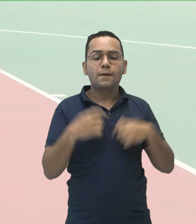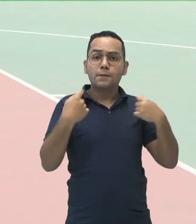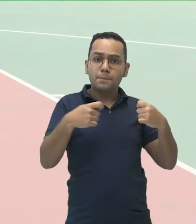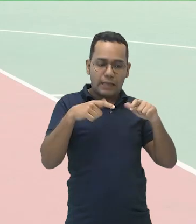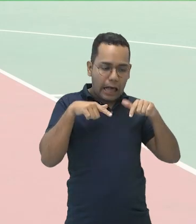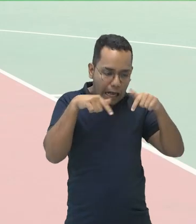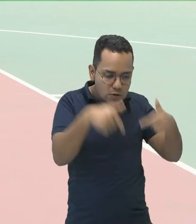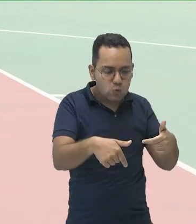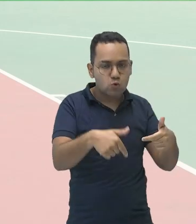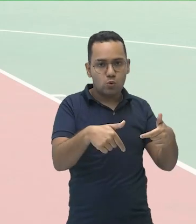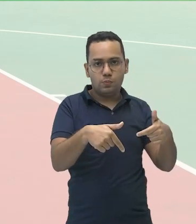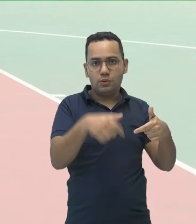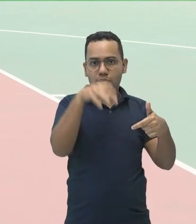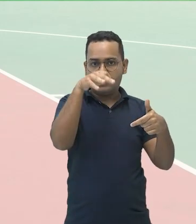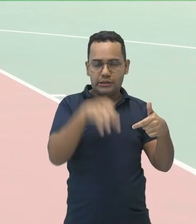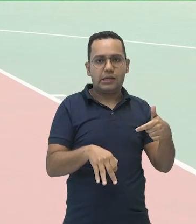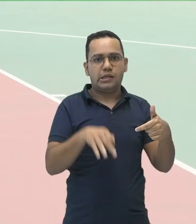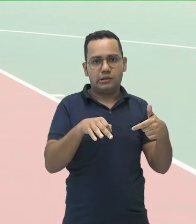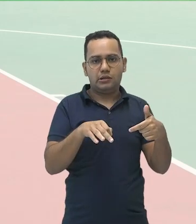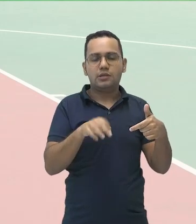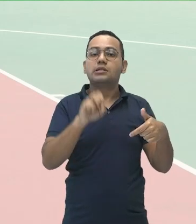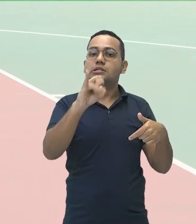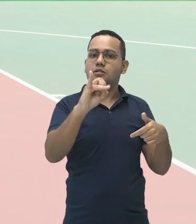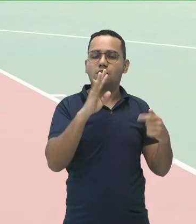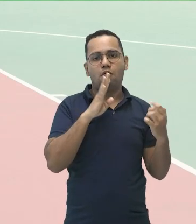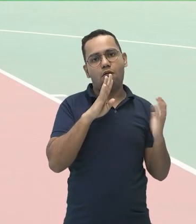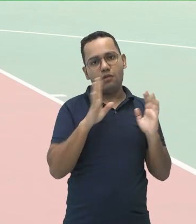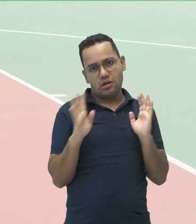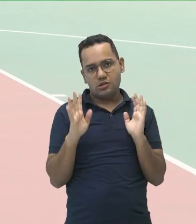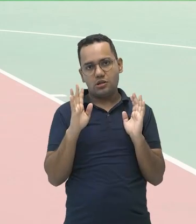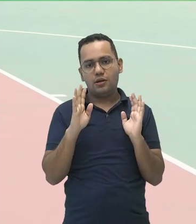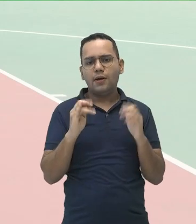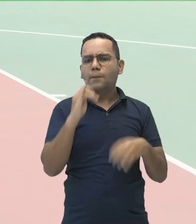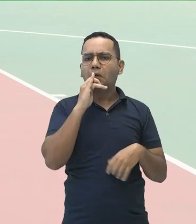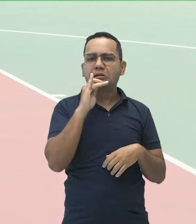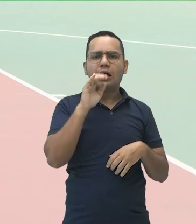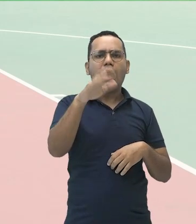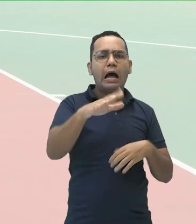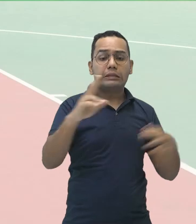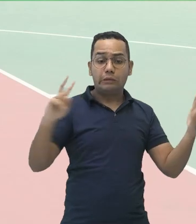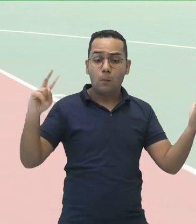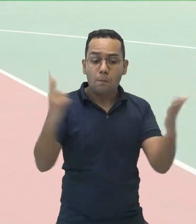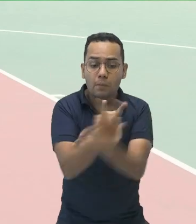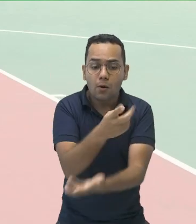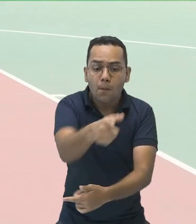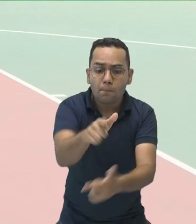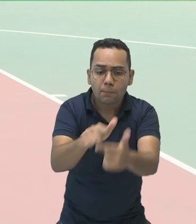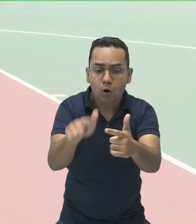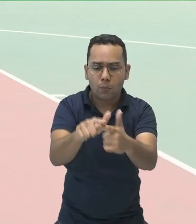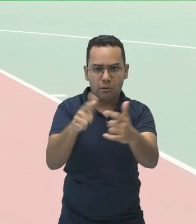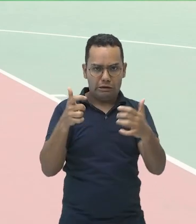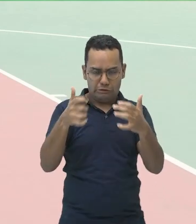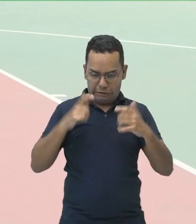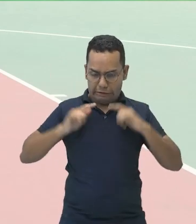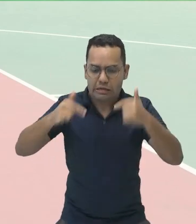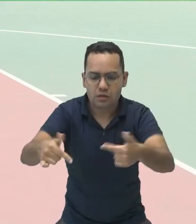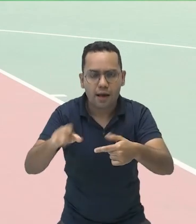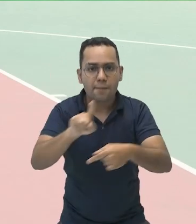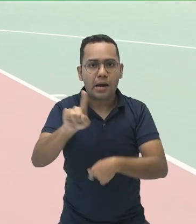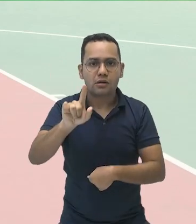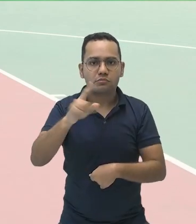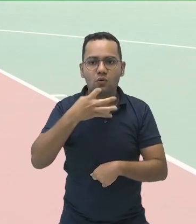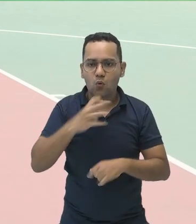seu conhecimento. Não adianta você ver ali um acidente e querer agir no impulso, não. Você tem que saber o que